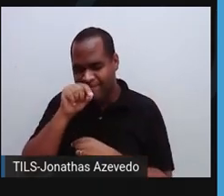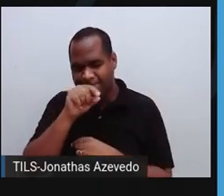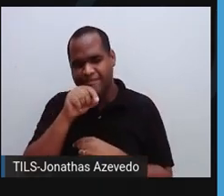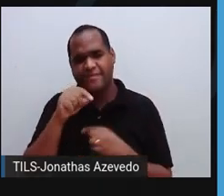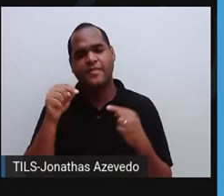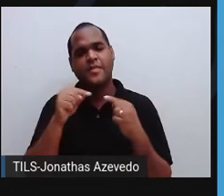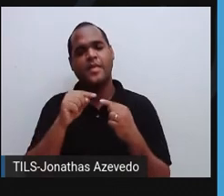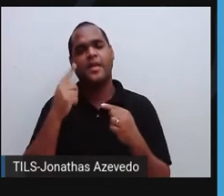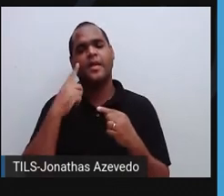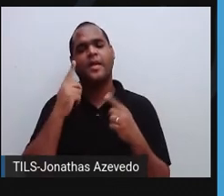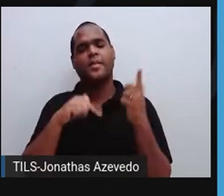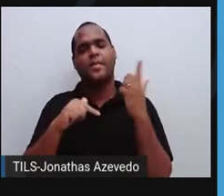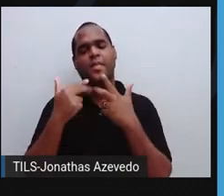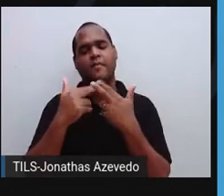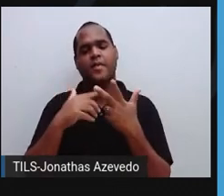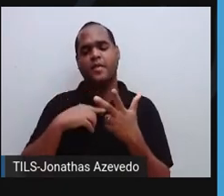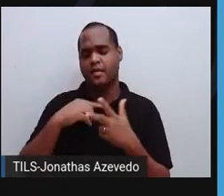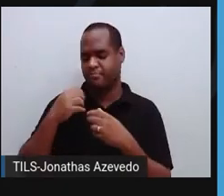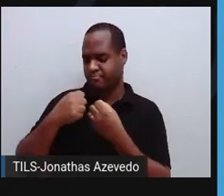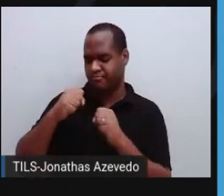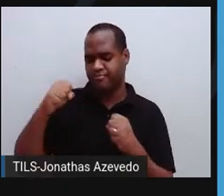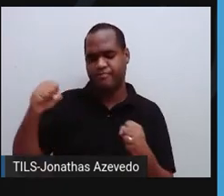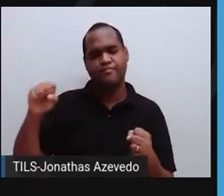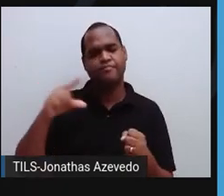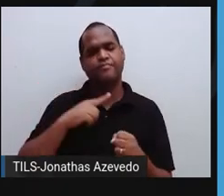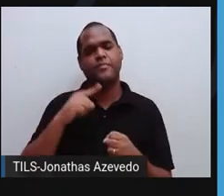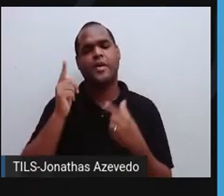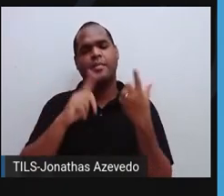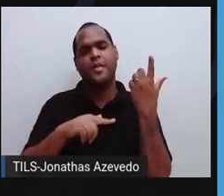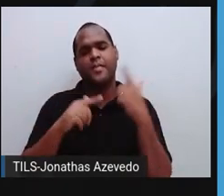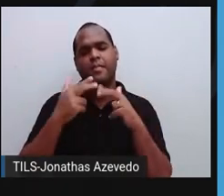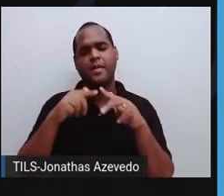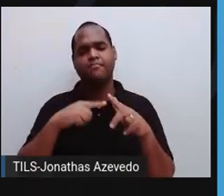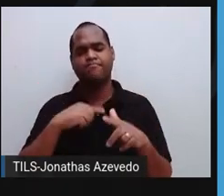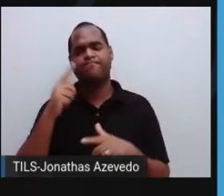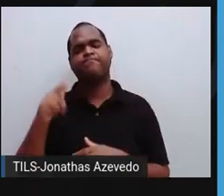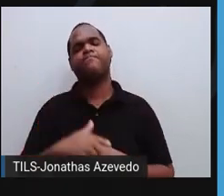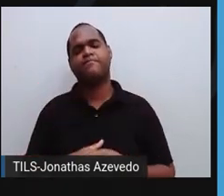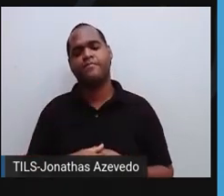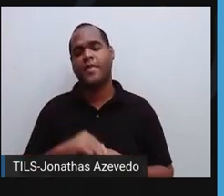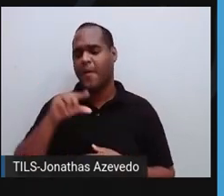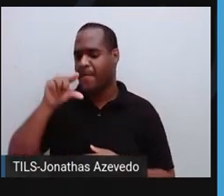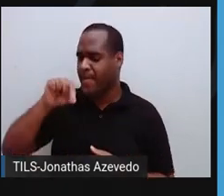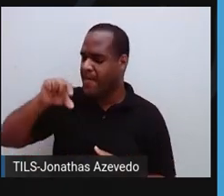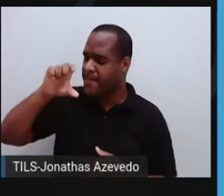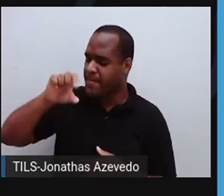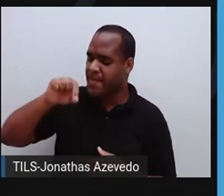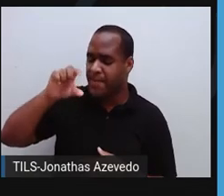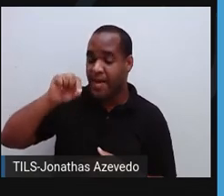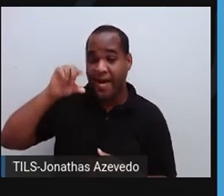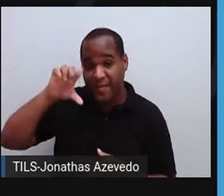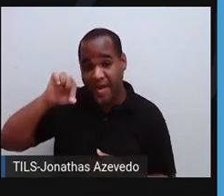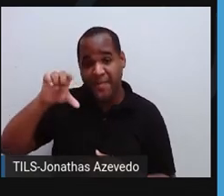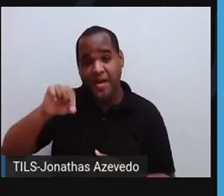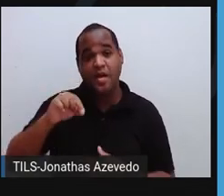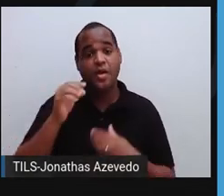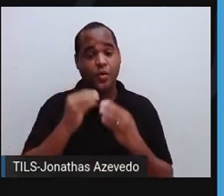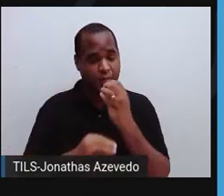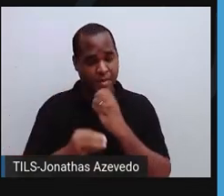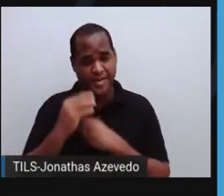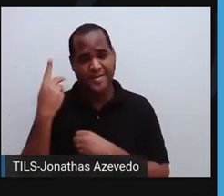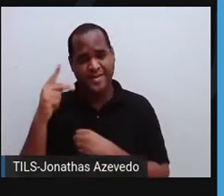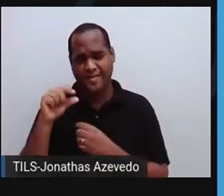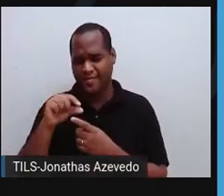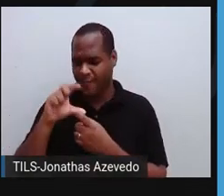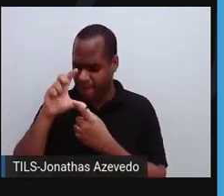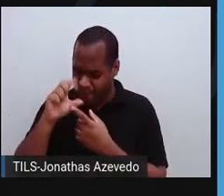esticar, esticar, esticar e abrir um bocão e com... Um bocão é ótimo. um bicão e conseguir se alimentar dessa mente grande?